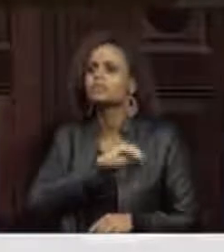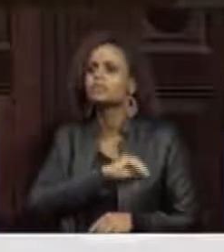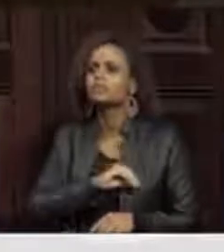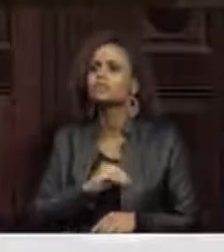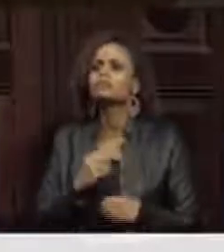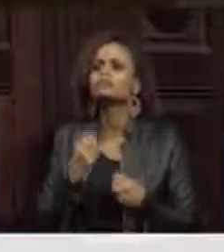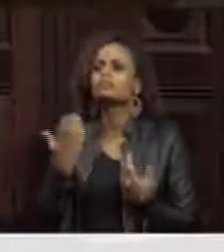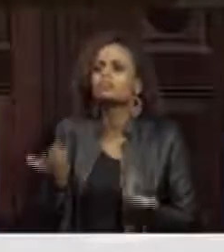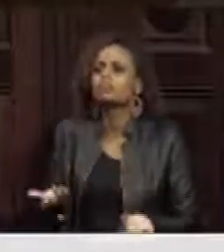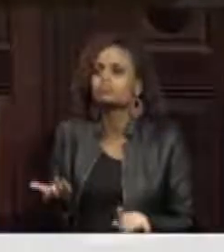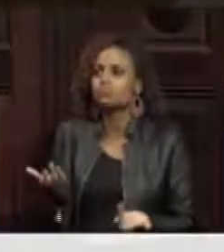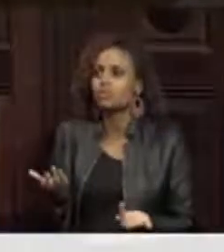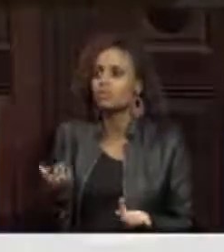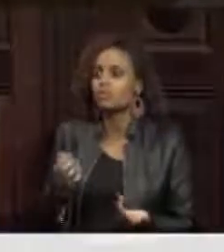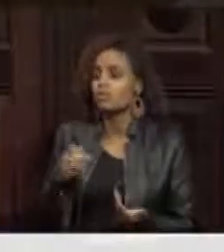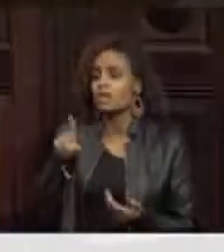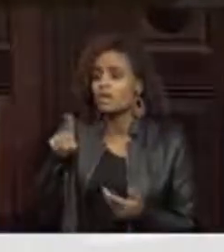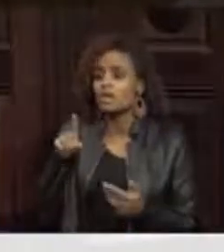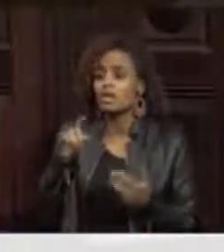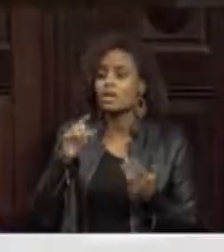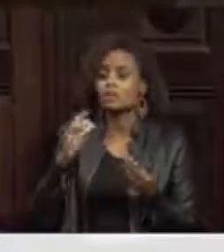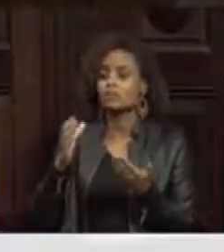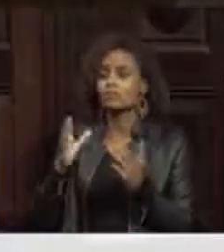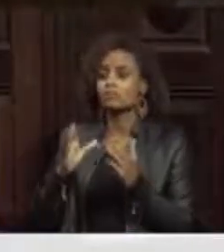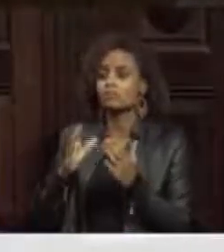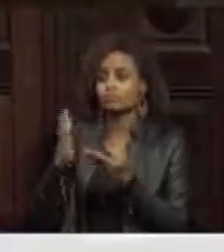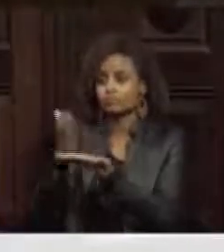cada pedágio, por cada cabine